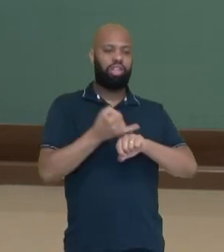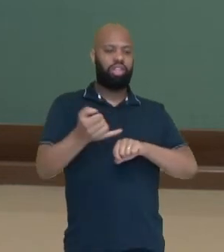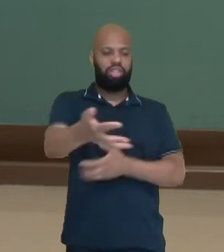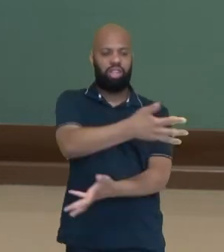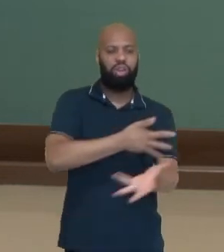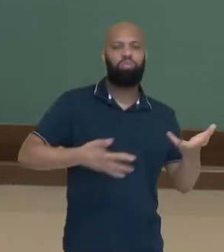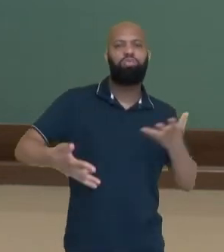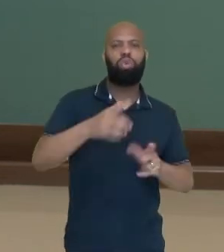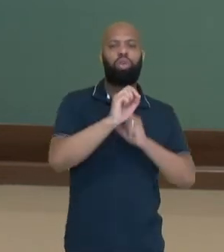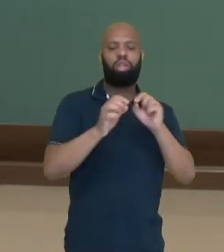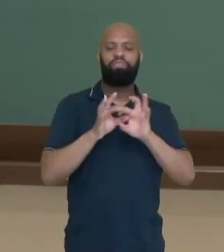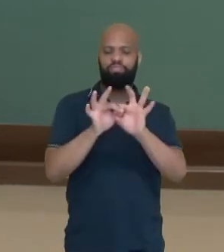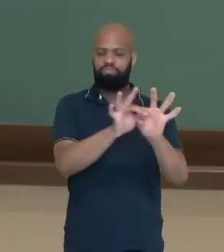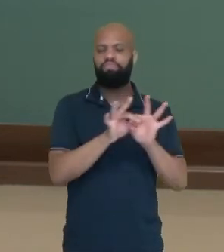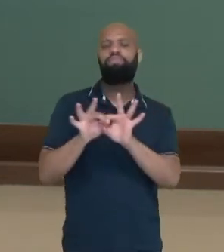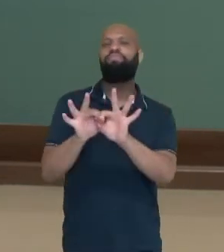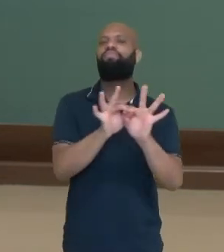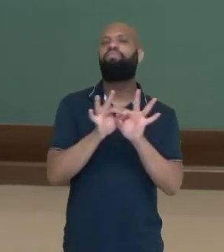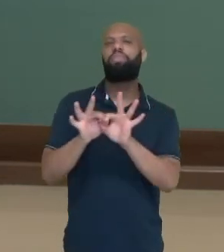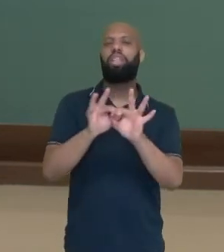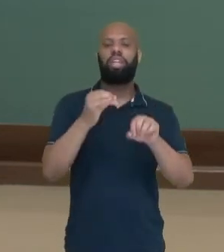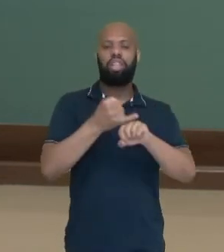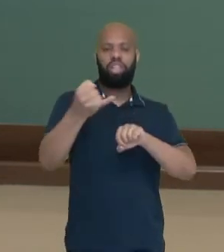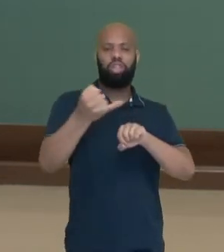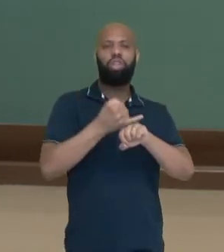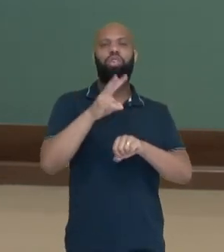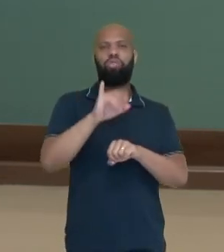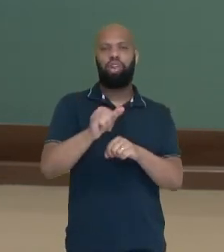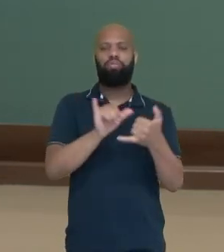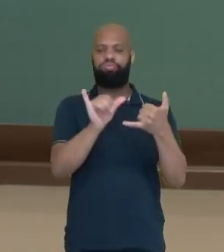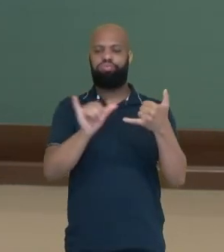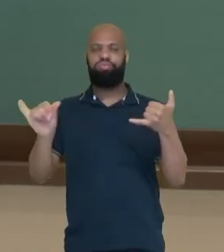clorídrico. Formam-se íons e aí a eletricidade pode funcionar.